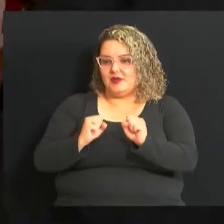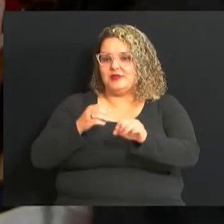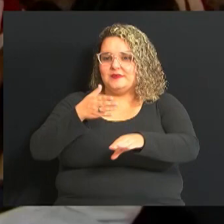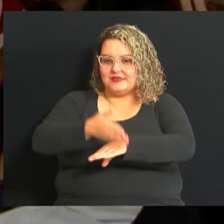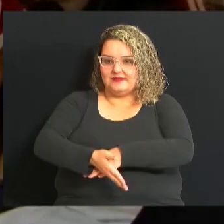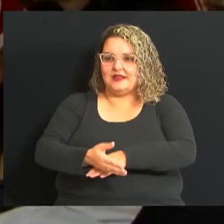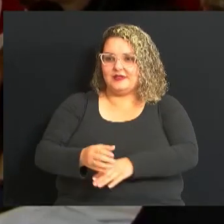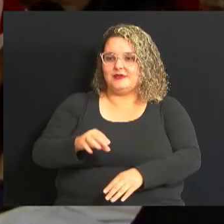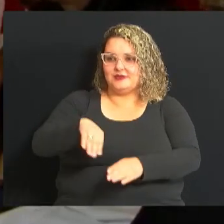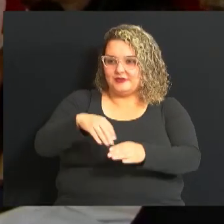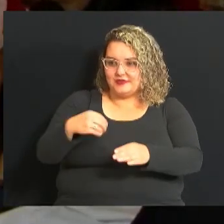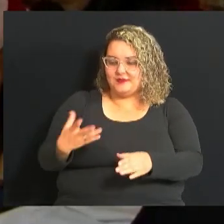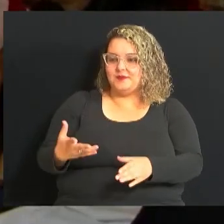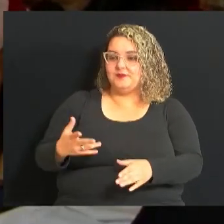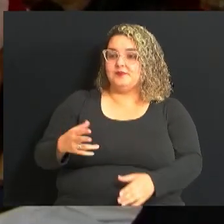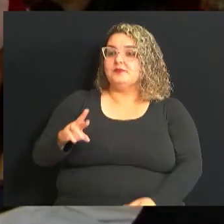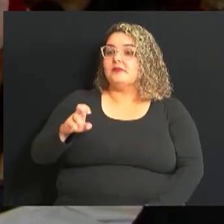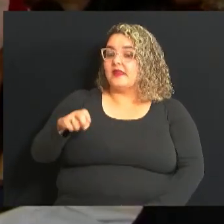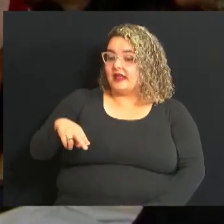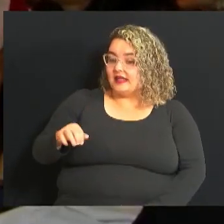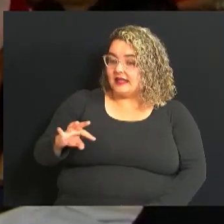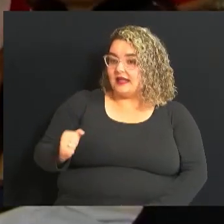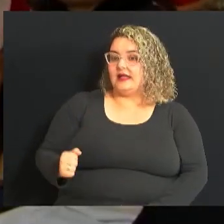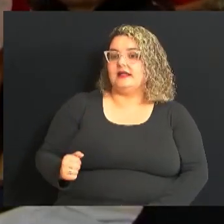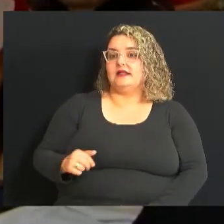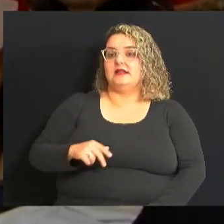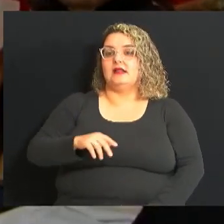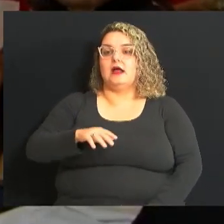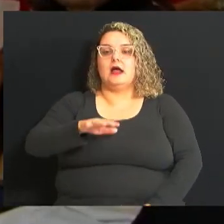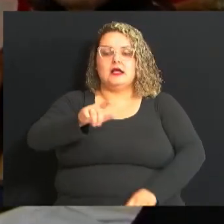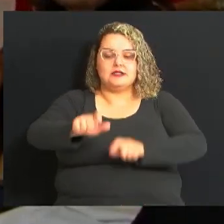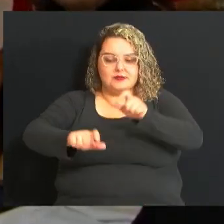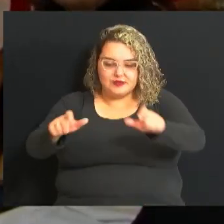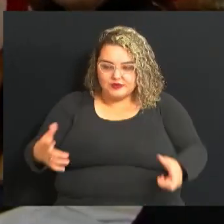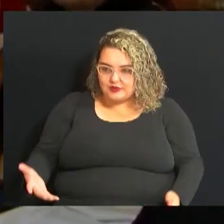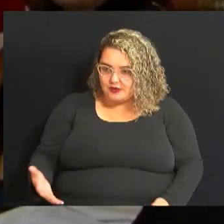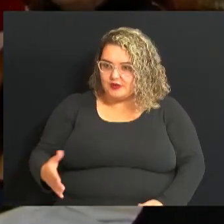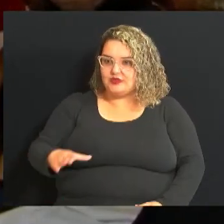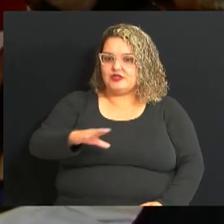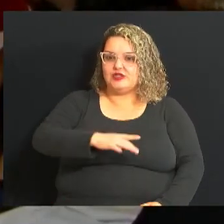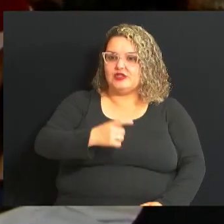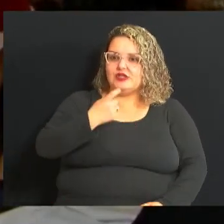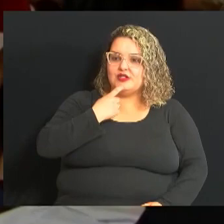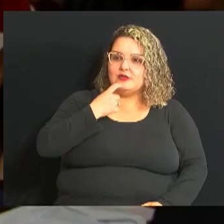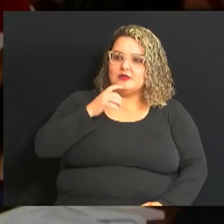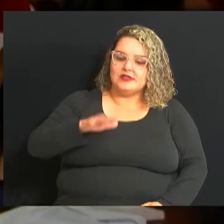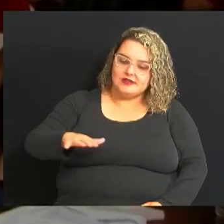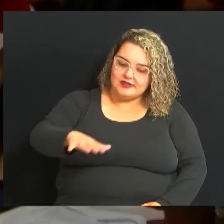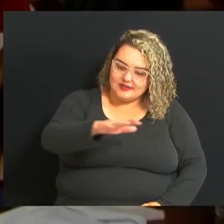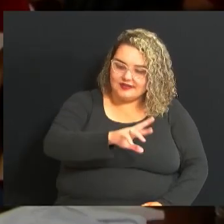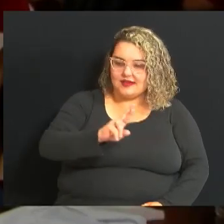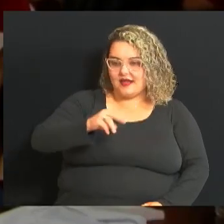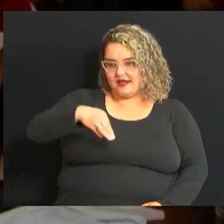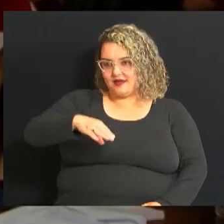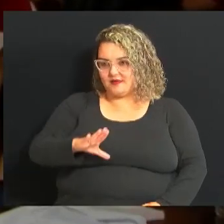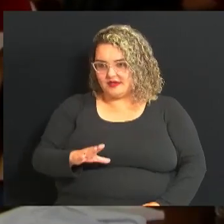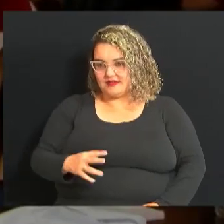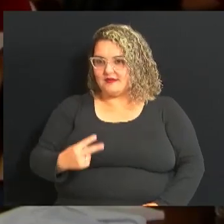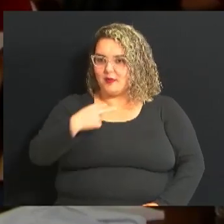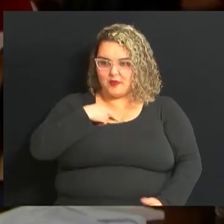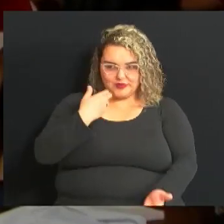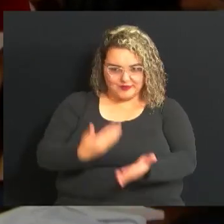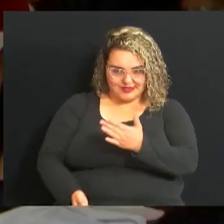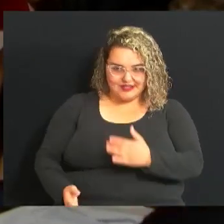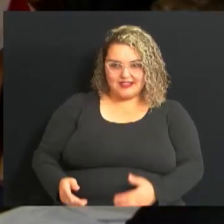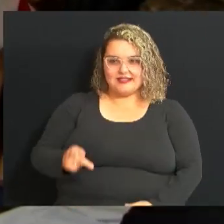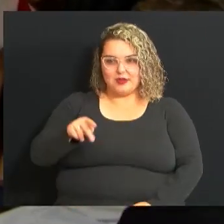Renata, o público de Campinas e região não pode perder, então, o Natal do Shopping Iguatemi e Galeria Shopping.